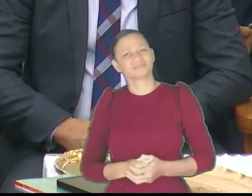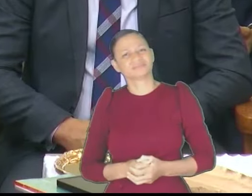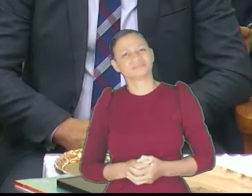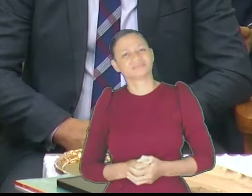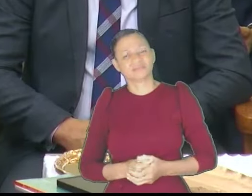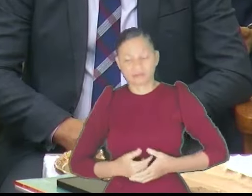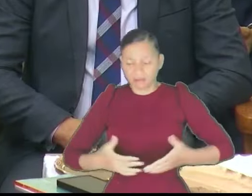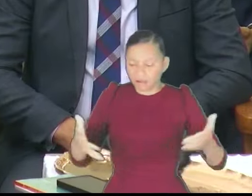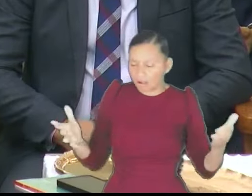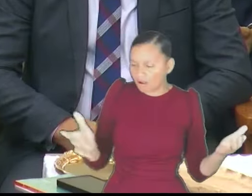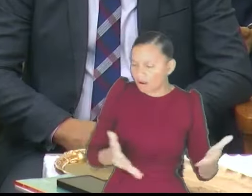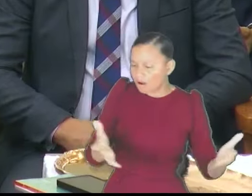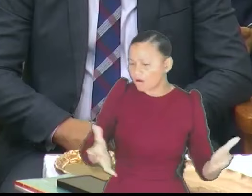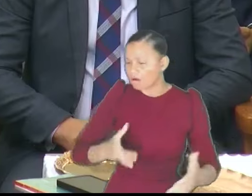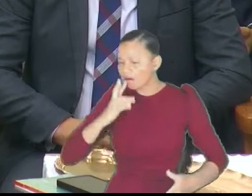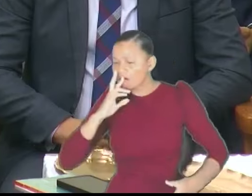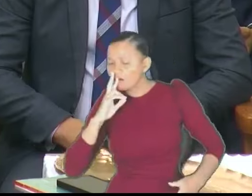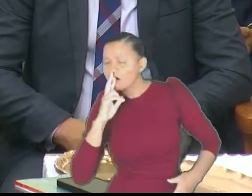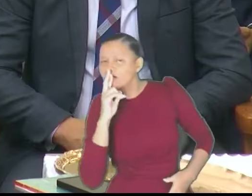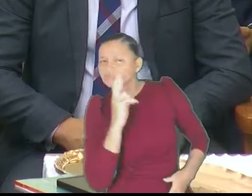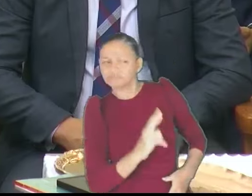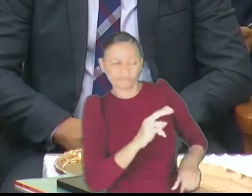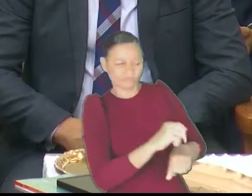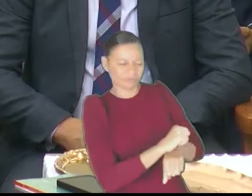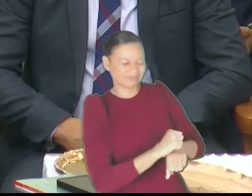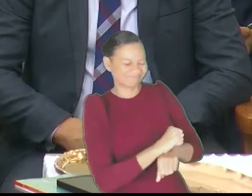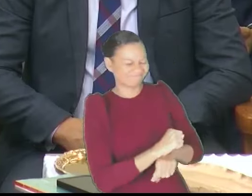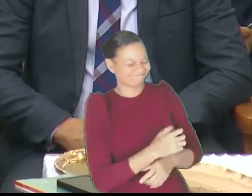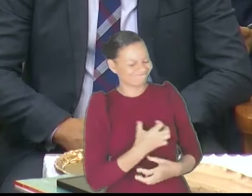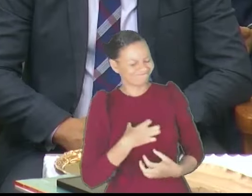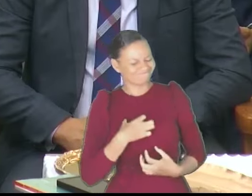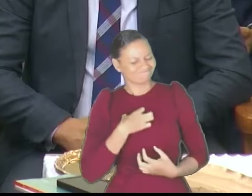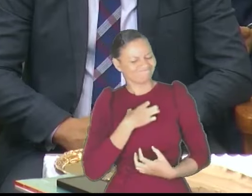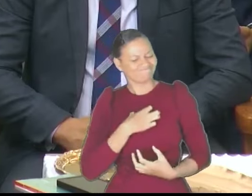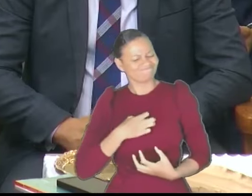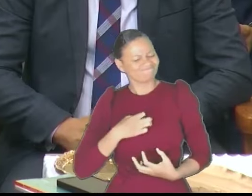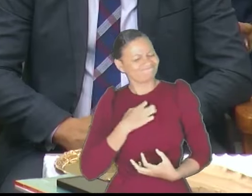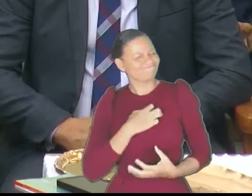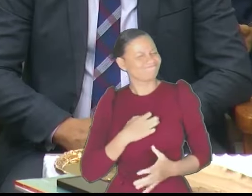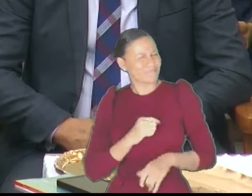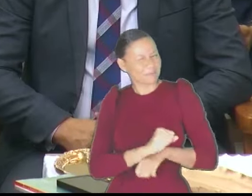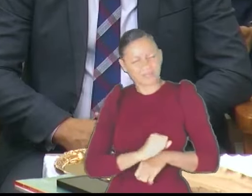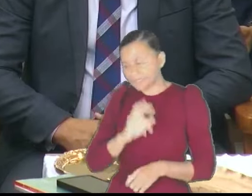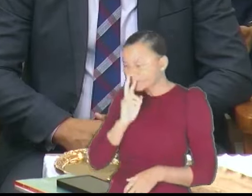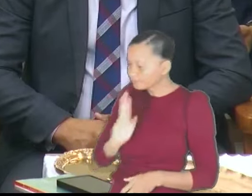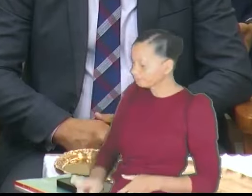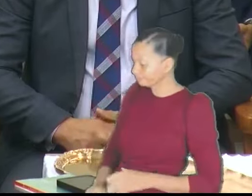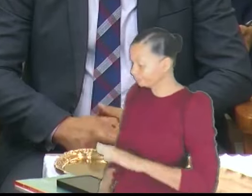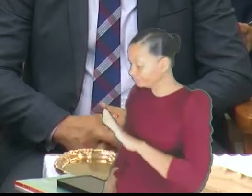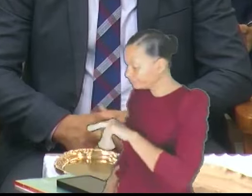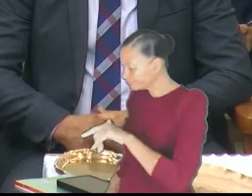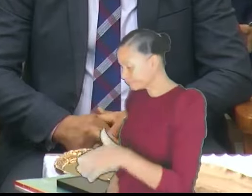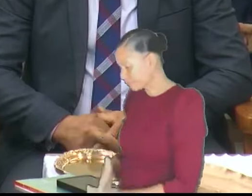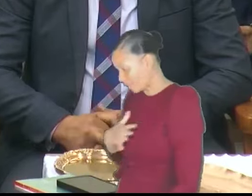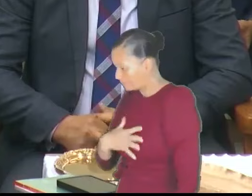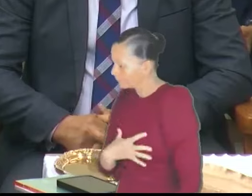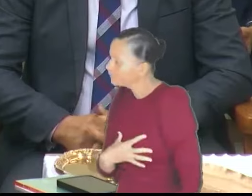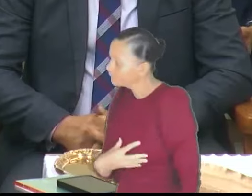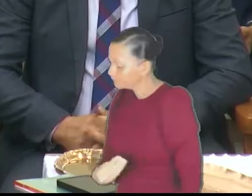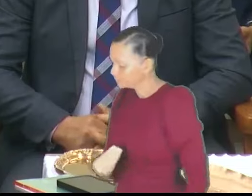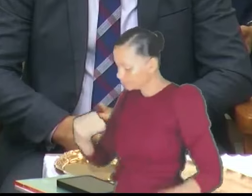Agora, a resposta de Abraão me intriga. Porque Abraão diz assim: meu filho, o